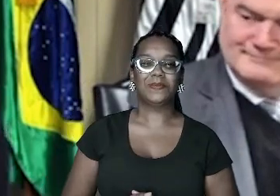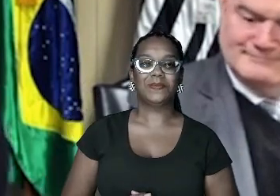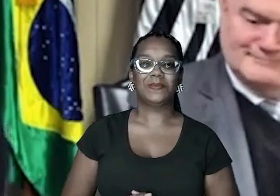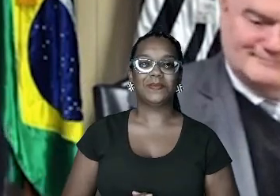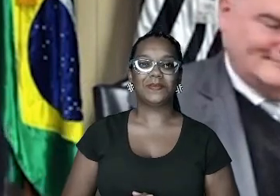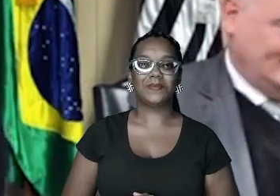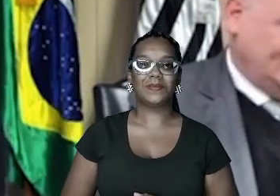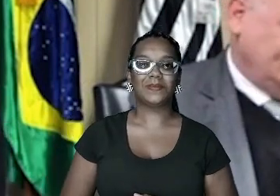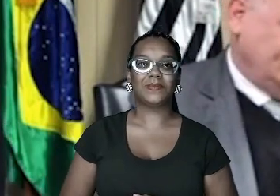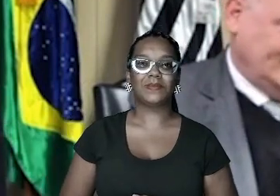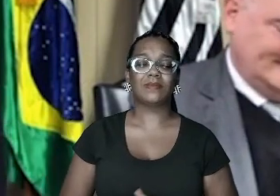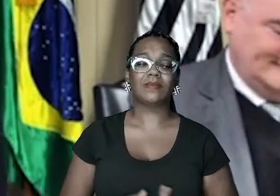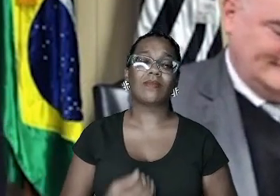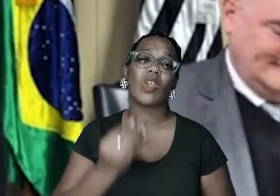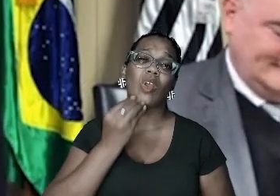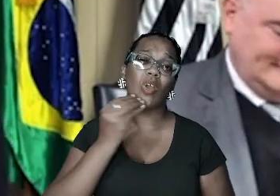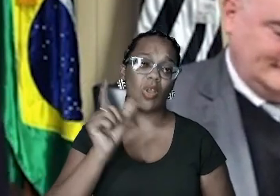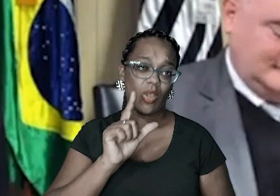considera